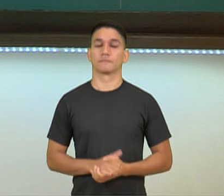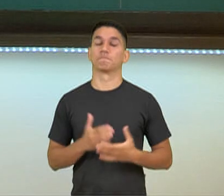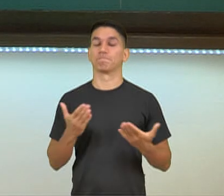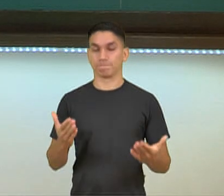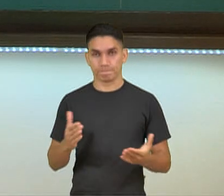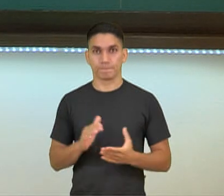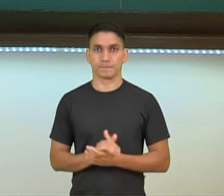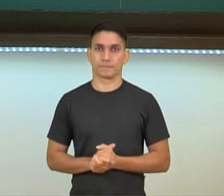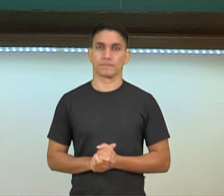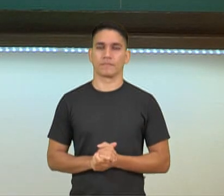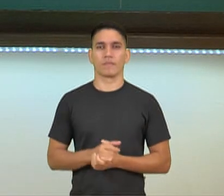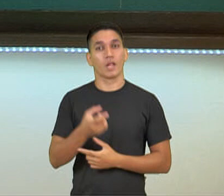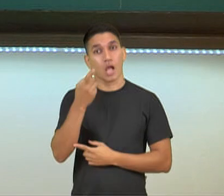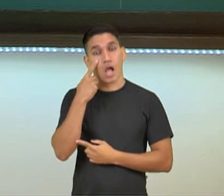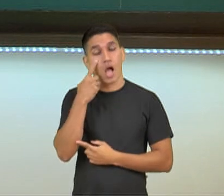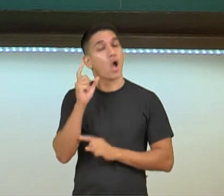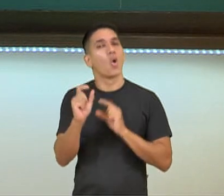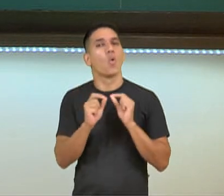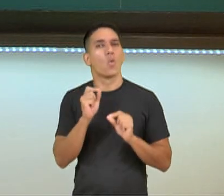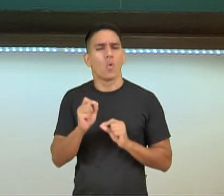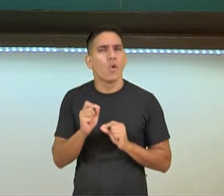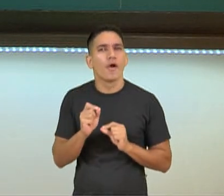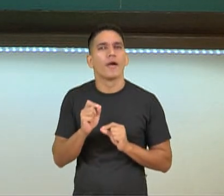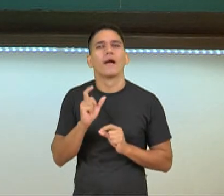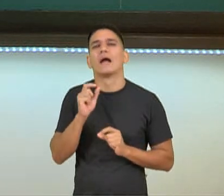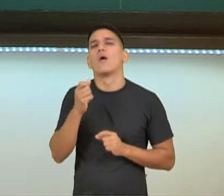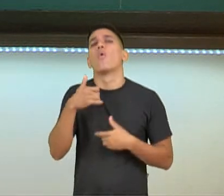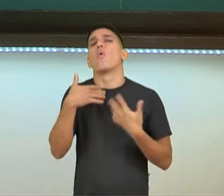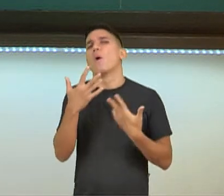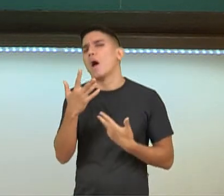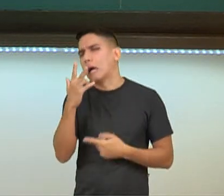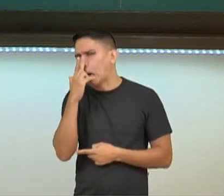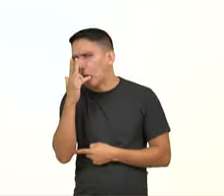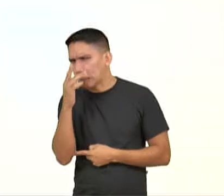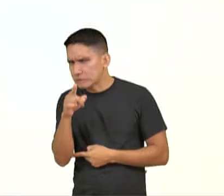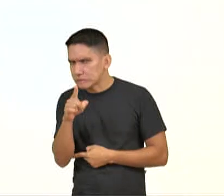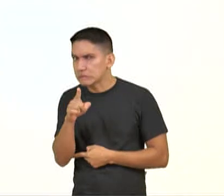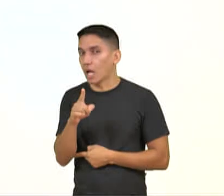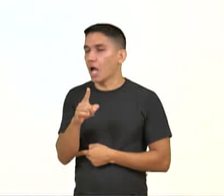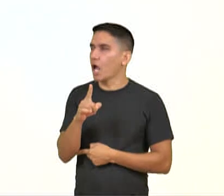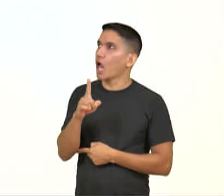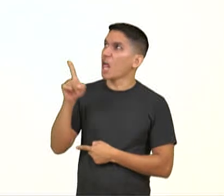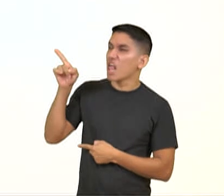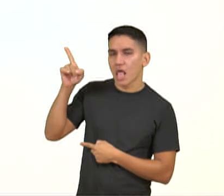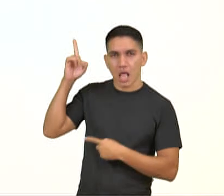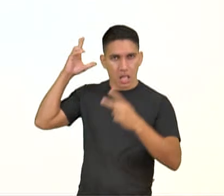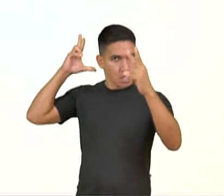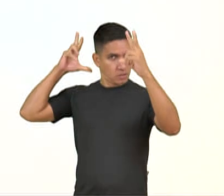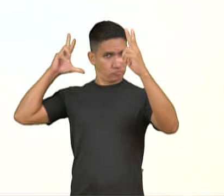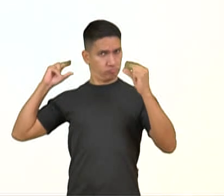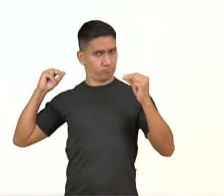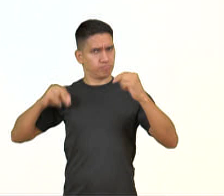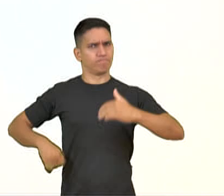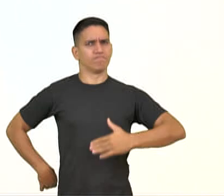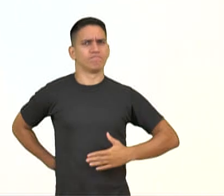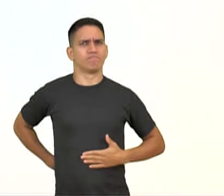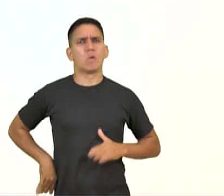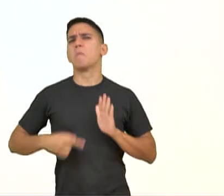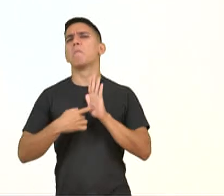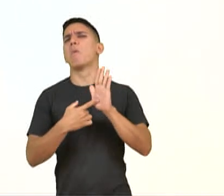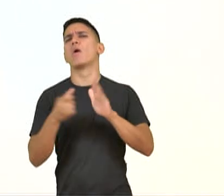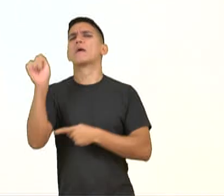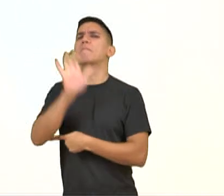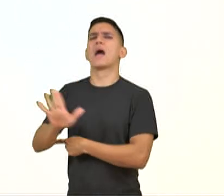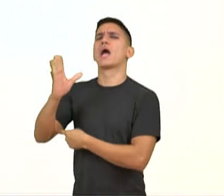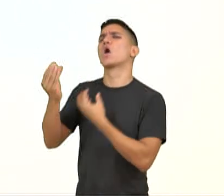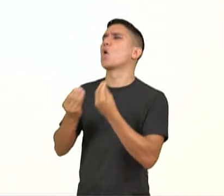Bom, vamos ver então o que vocês acham? Como é que Napoleão ele foi retratado nessa imagem? Como uma